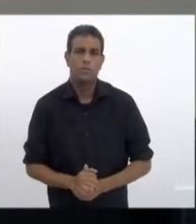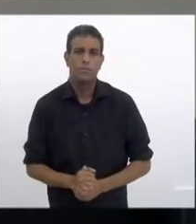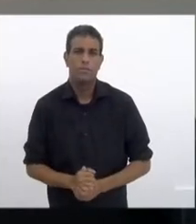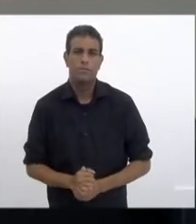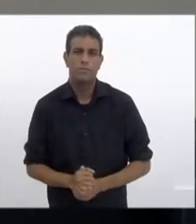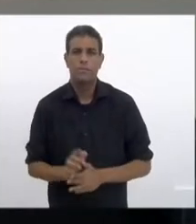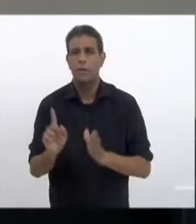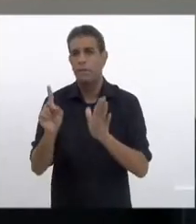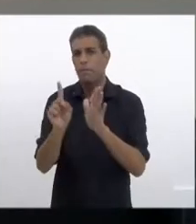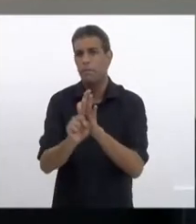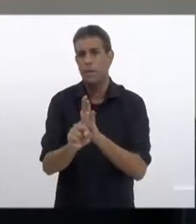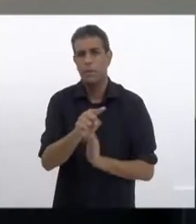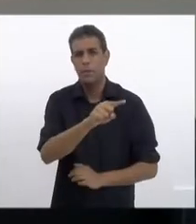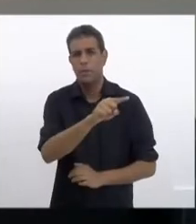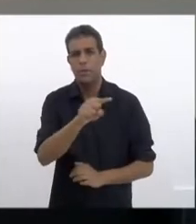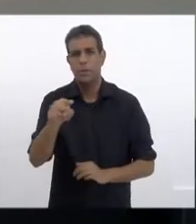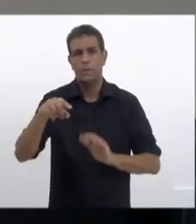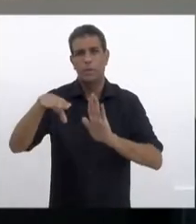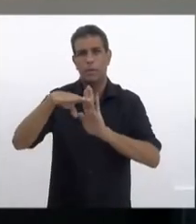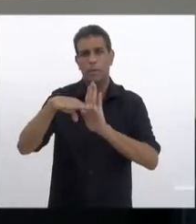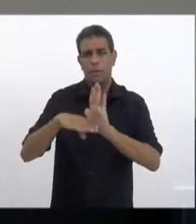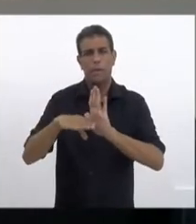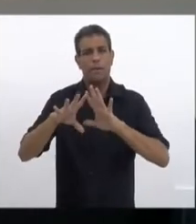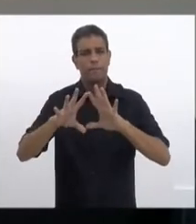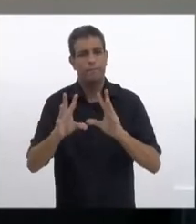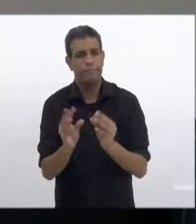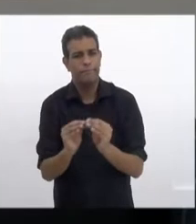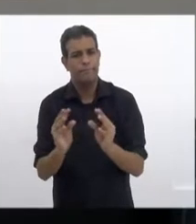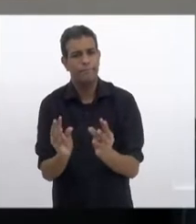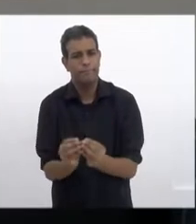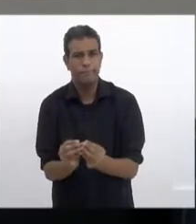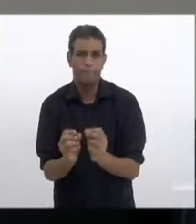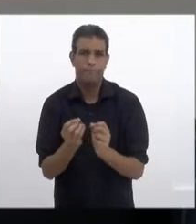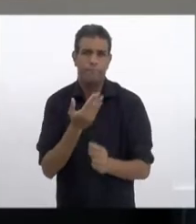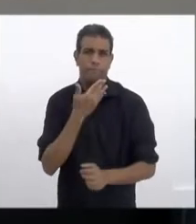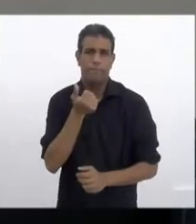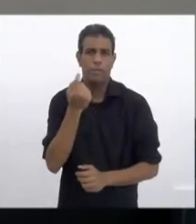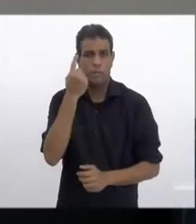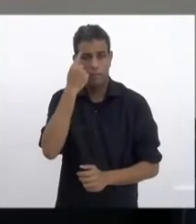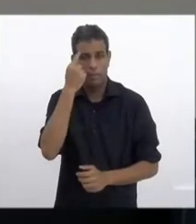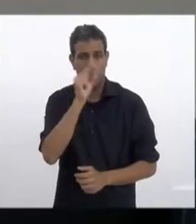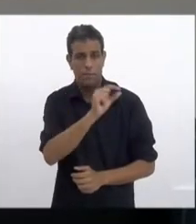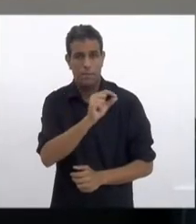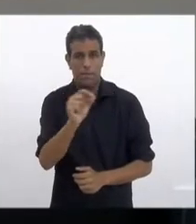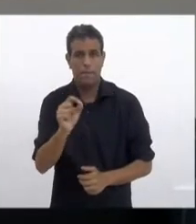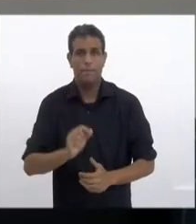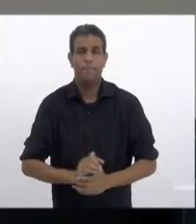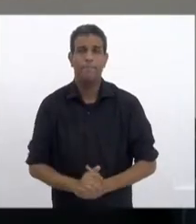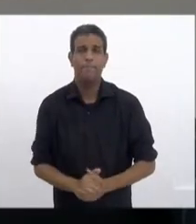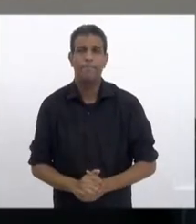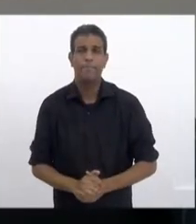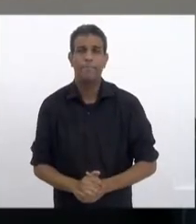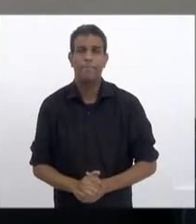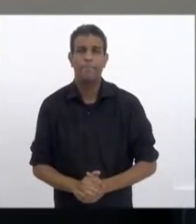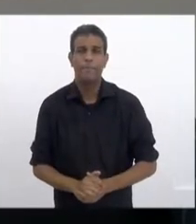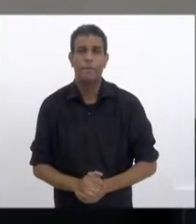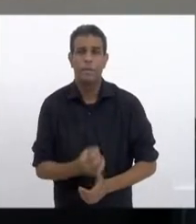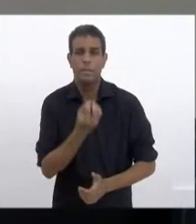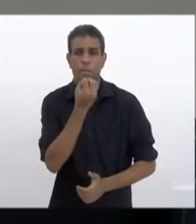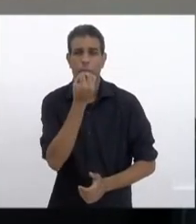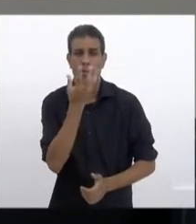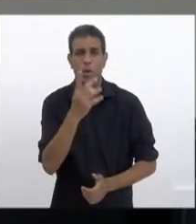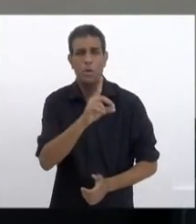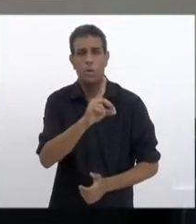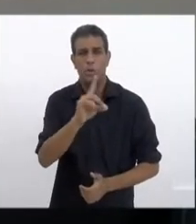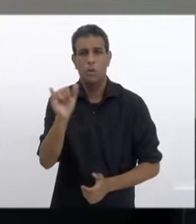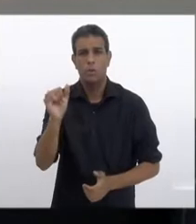Eu pergunto porque a nossa agenda ela é bem corrida e... Deputado, sim. Bom dia. Bom